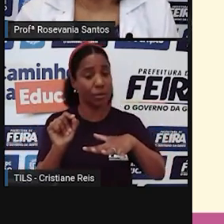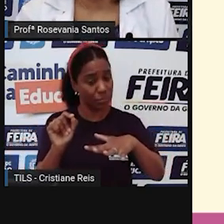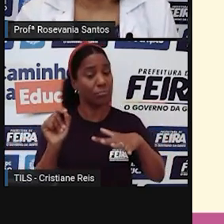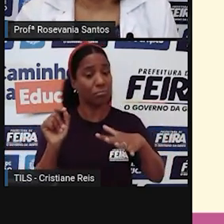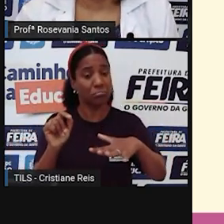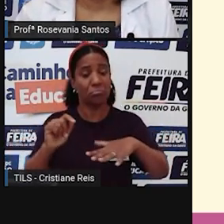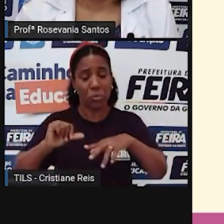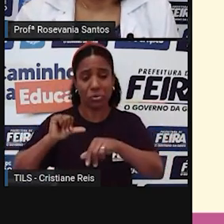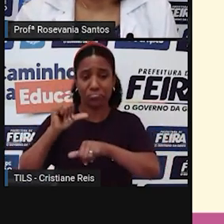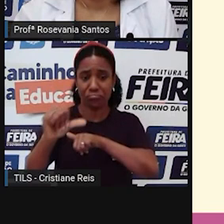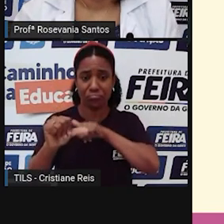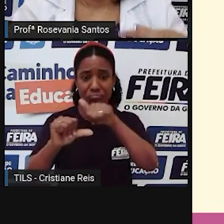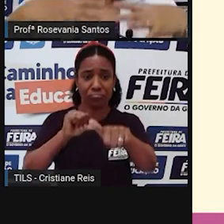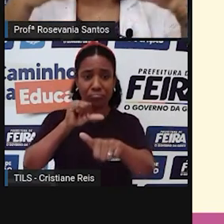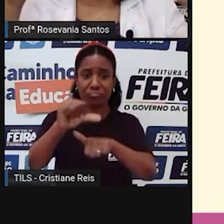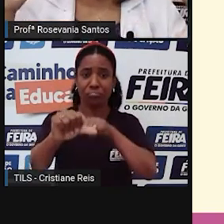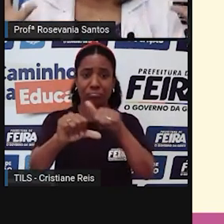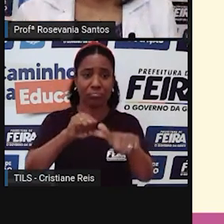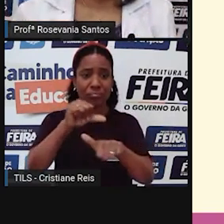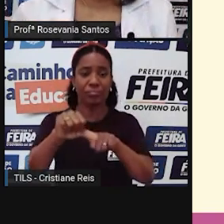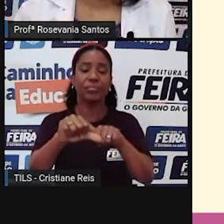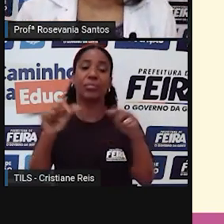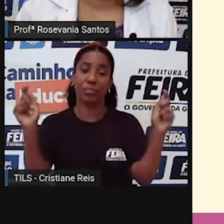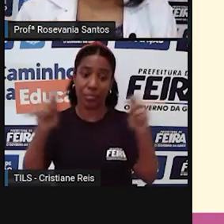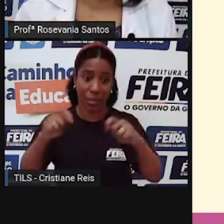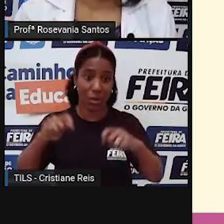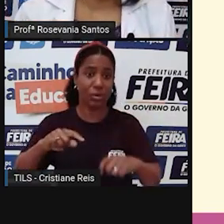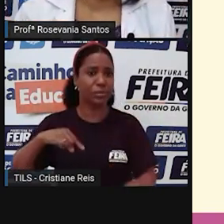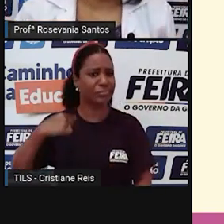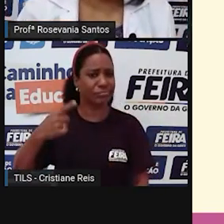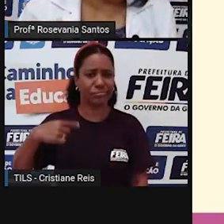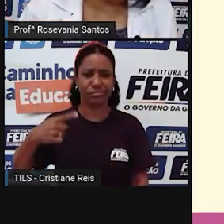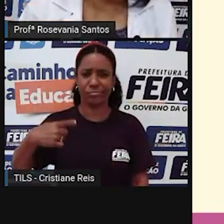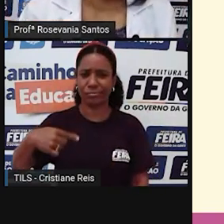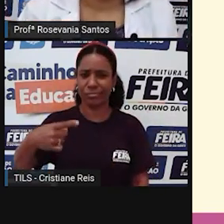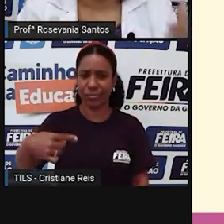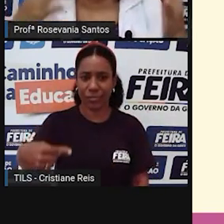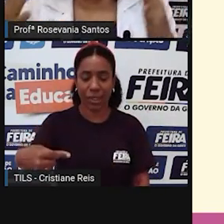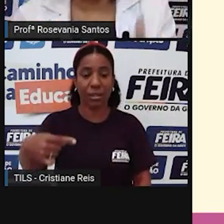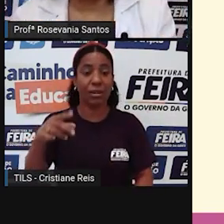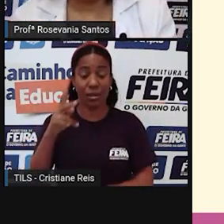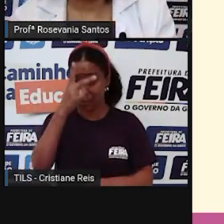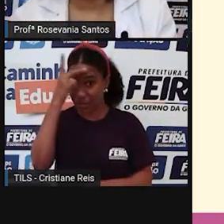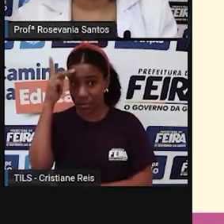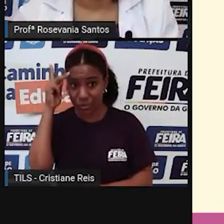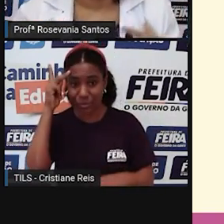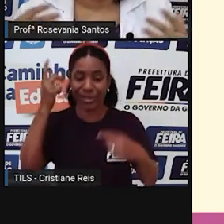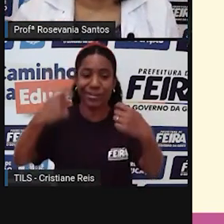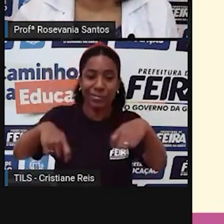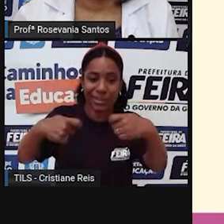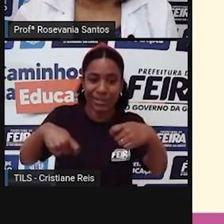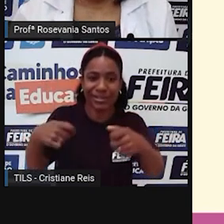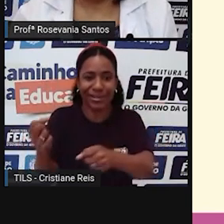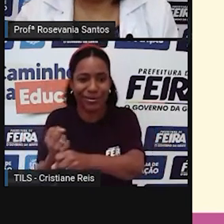transformado e retransformado todo dia, de acordo com a necessidade humana daquele momento, né,